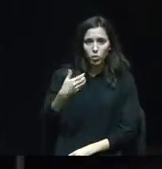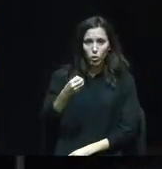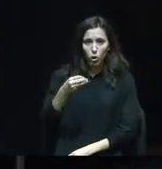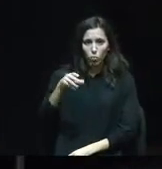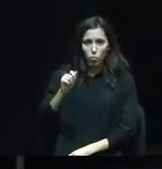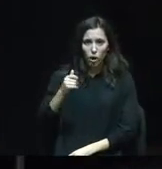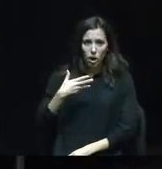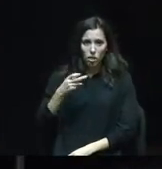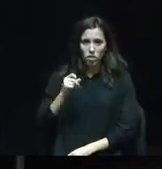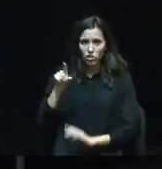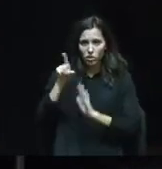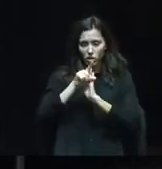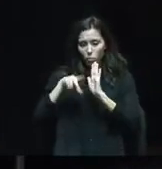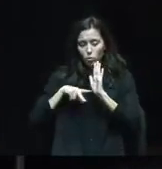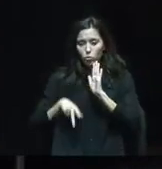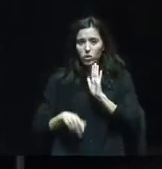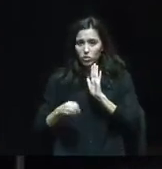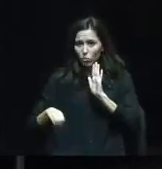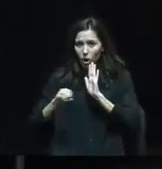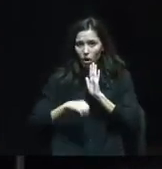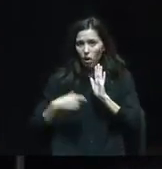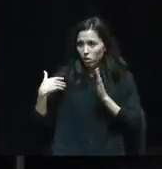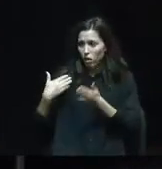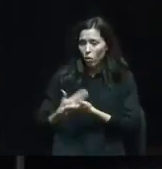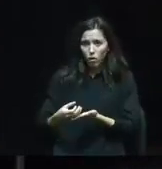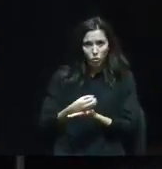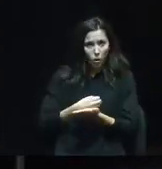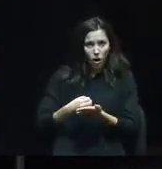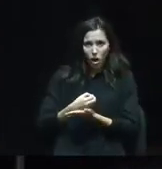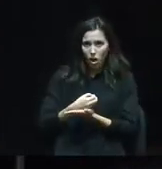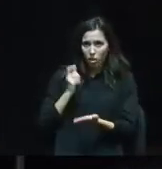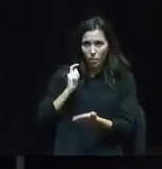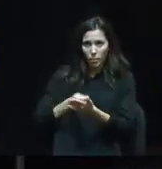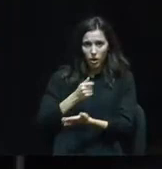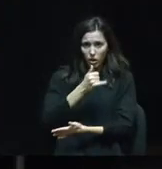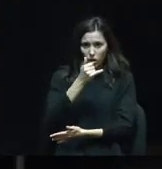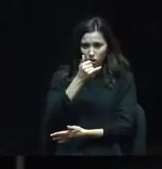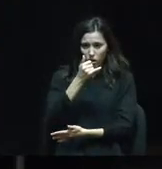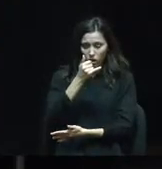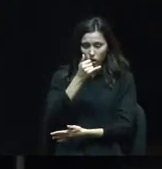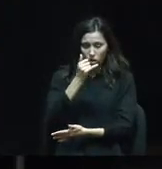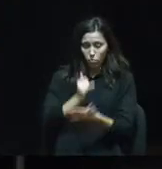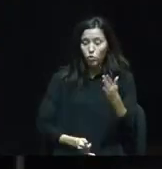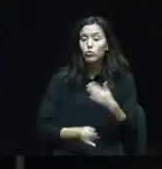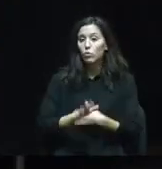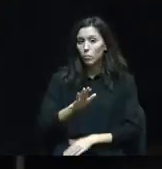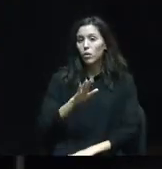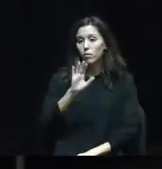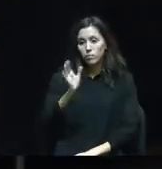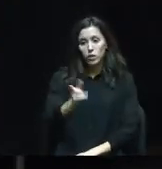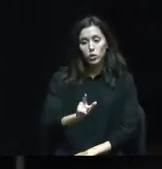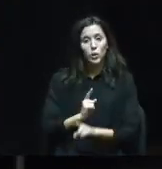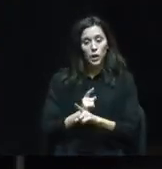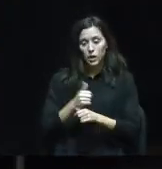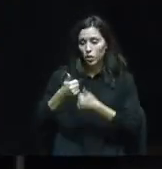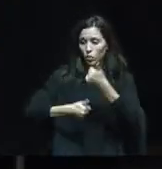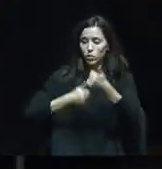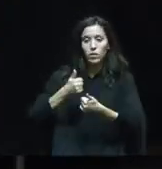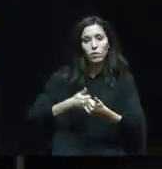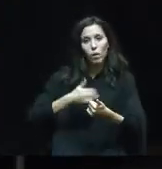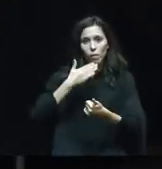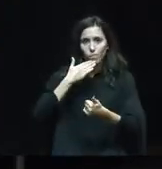nenhuma menção na lei portuguesa e que estão até à data completamente ausentes de taxação. Mas Lisboa já é competitiva e até de uma forma